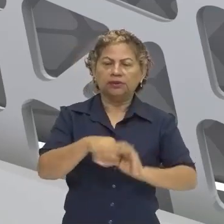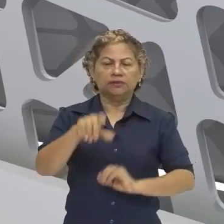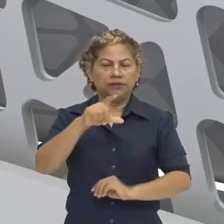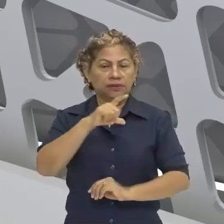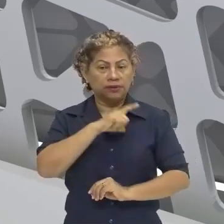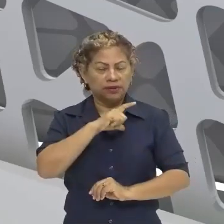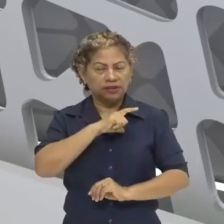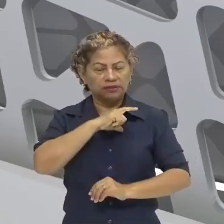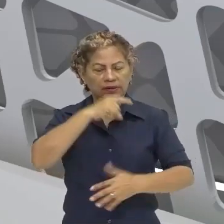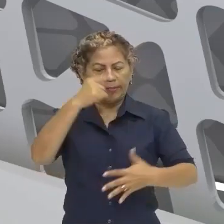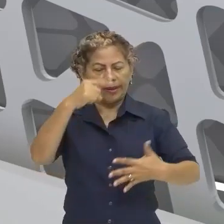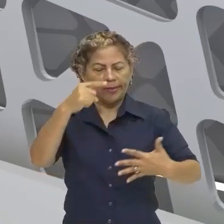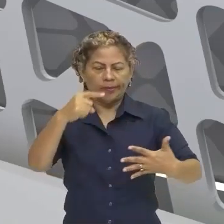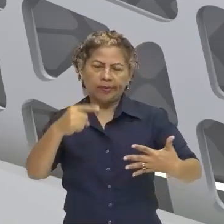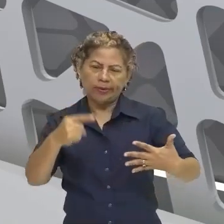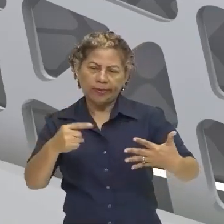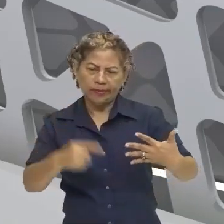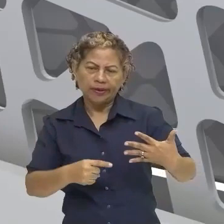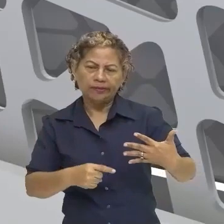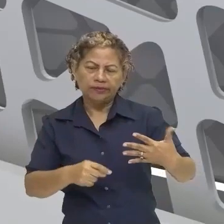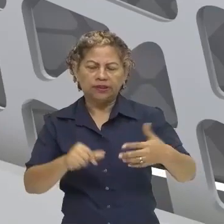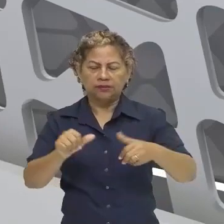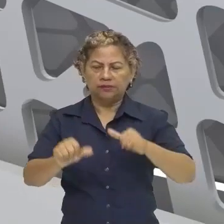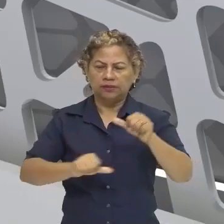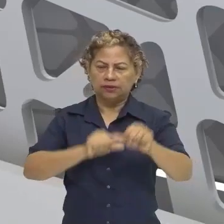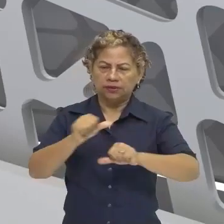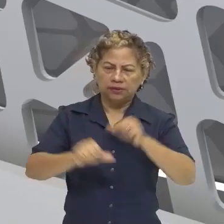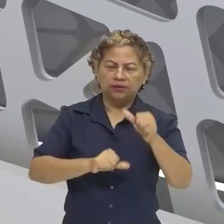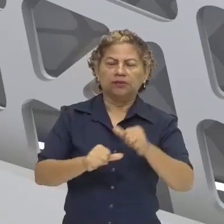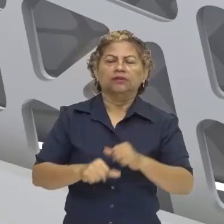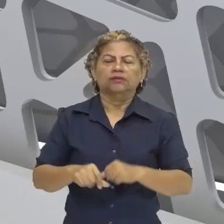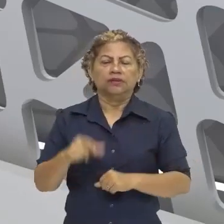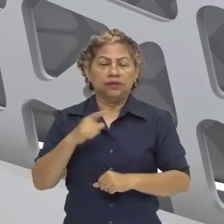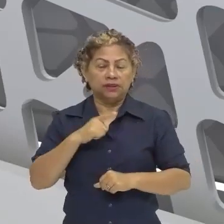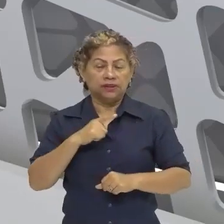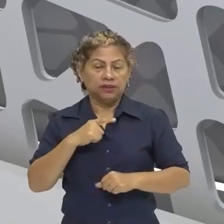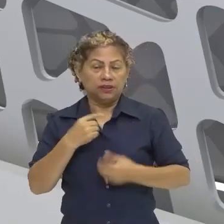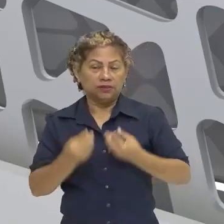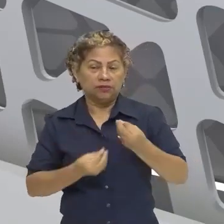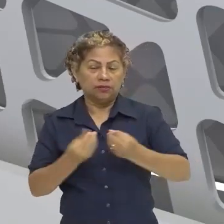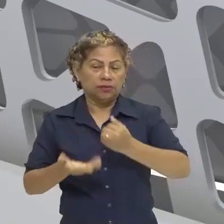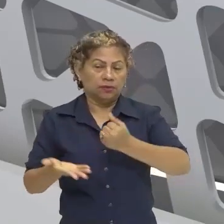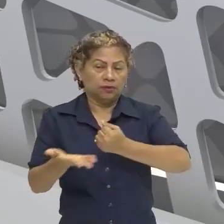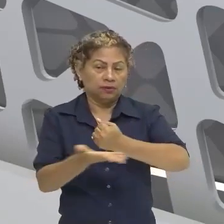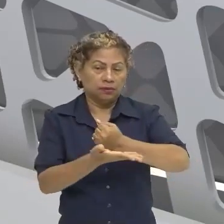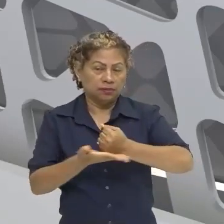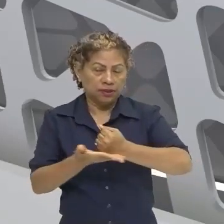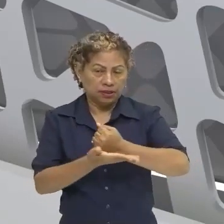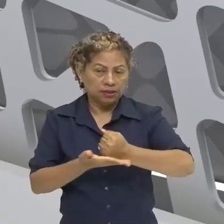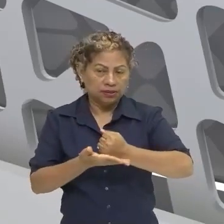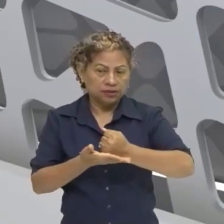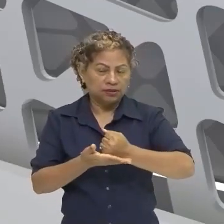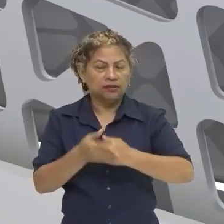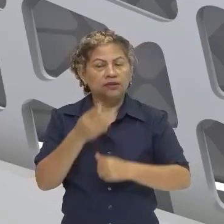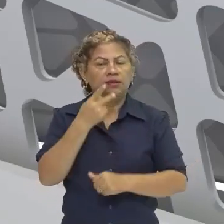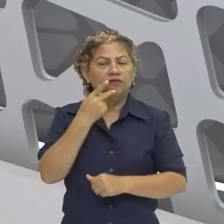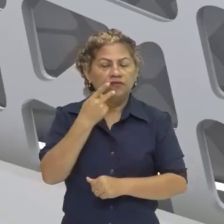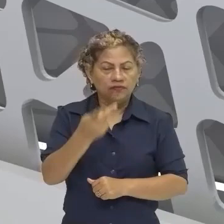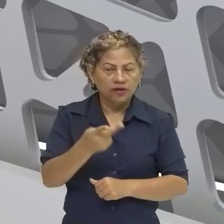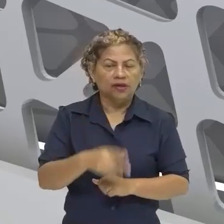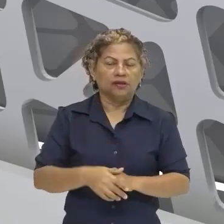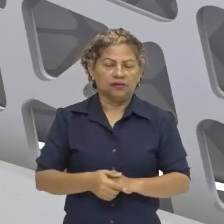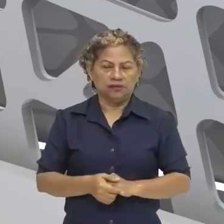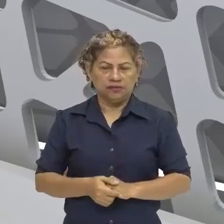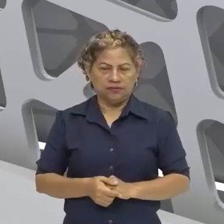aí várias transformações. Então, com base nisto, eu digo que é o quê? Um